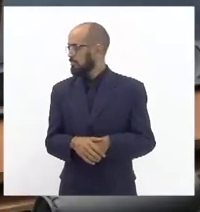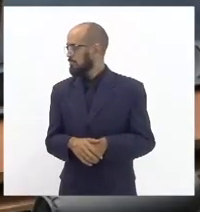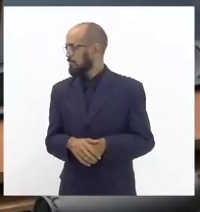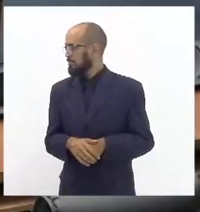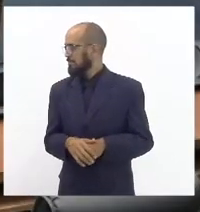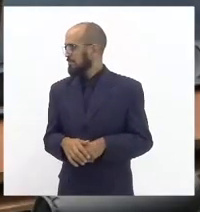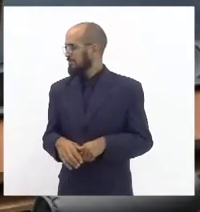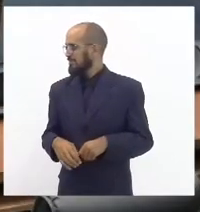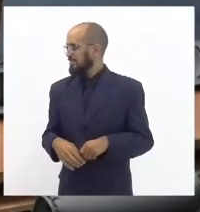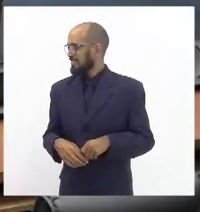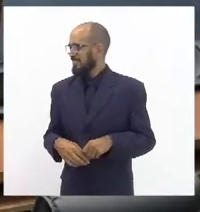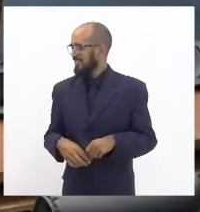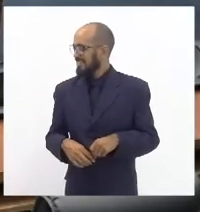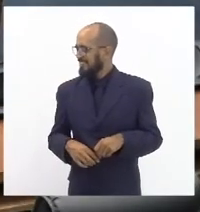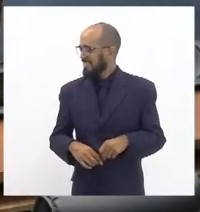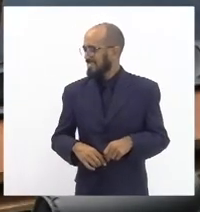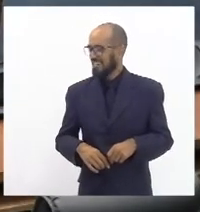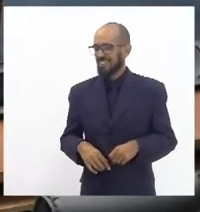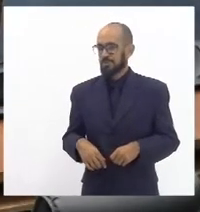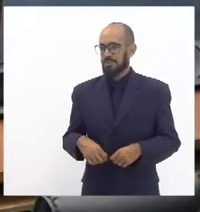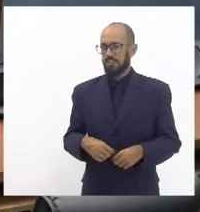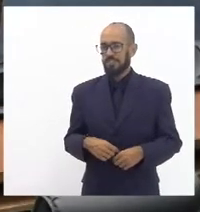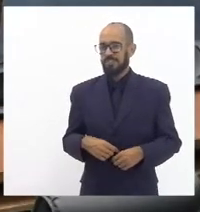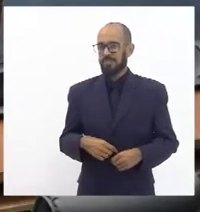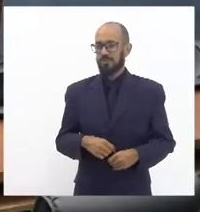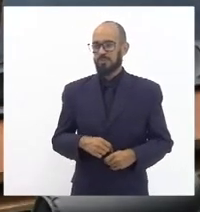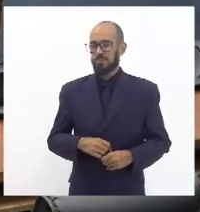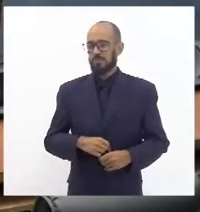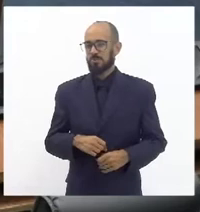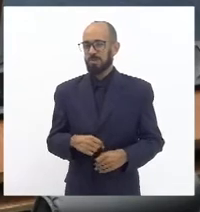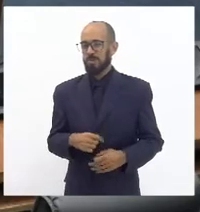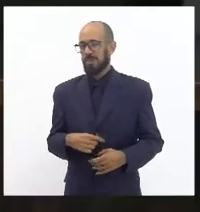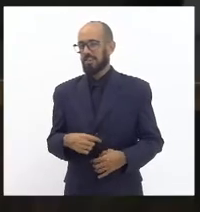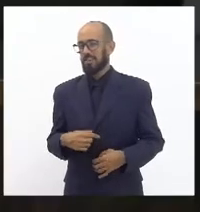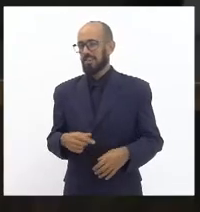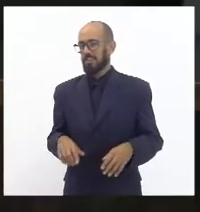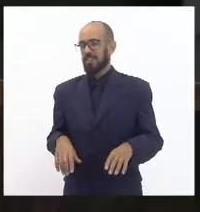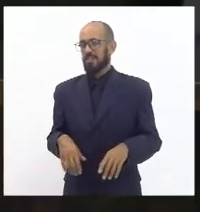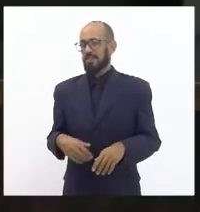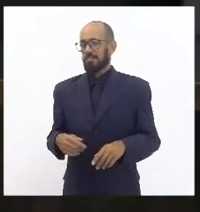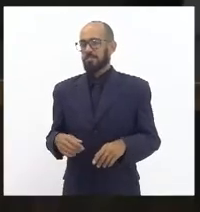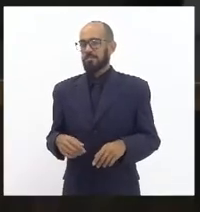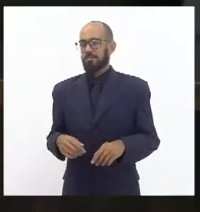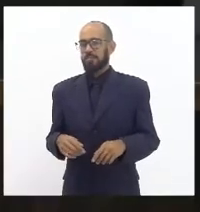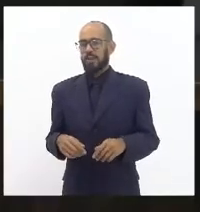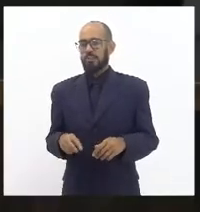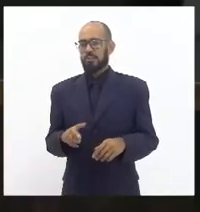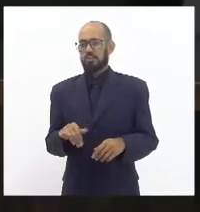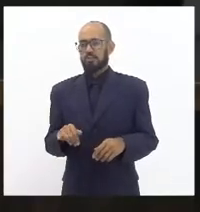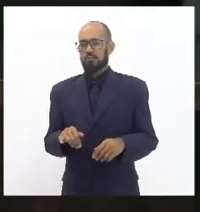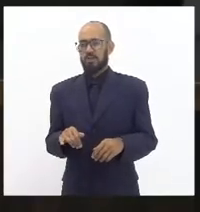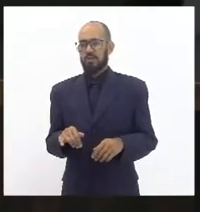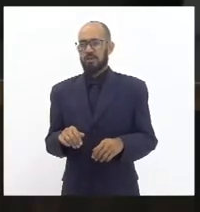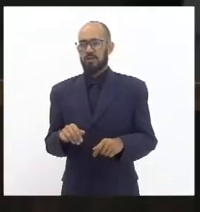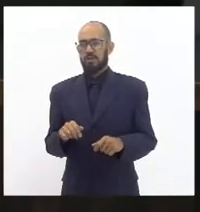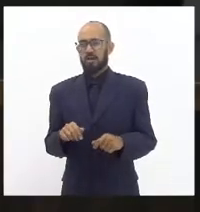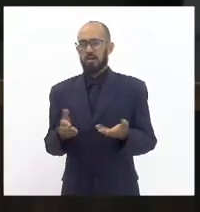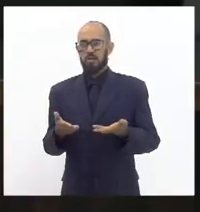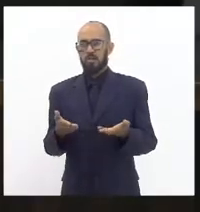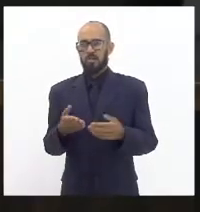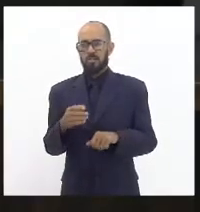e eu antes de encerrar e a presente sessão com a palavra